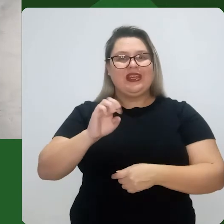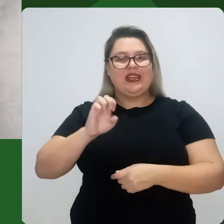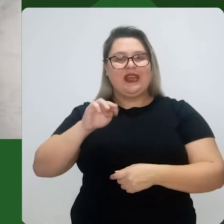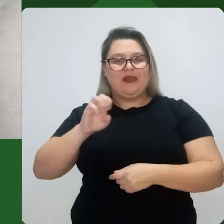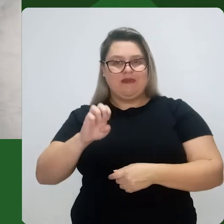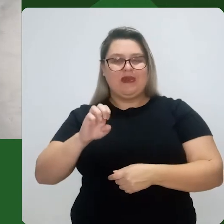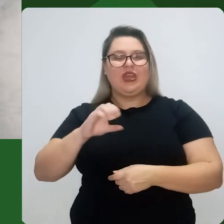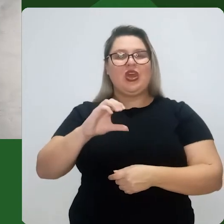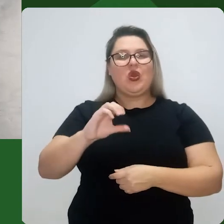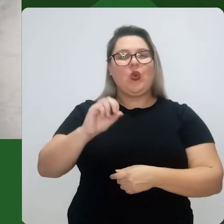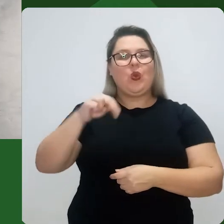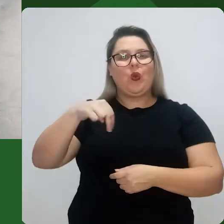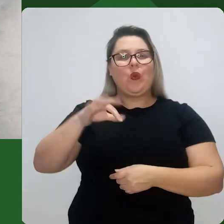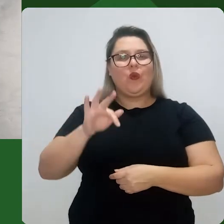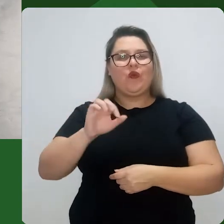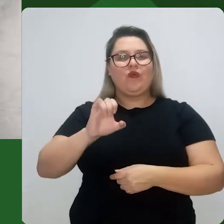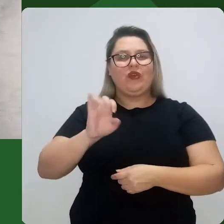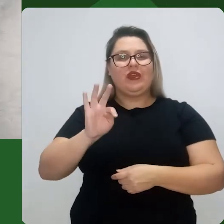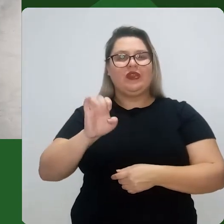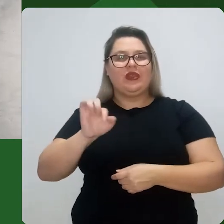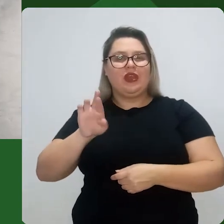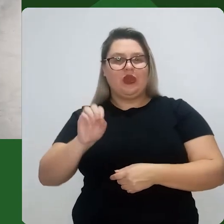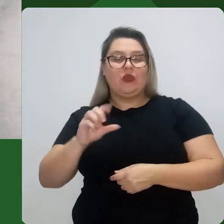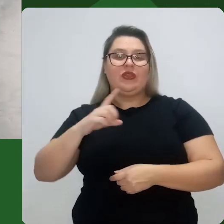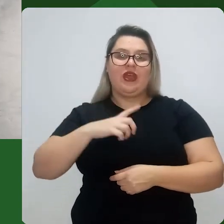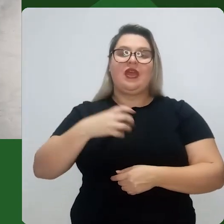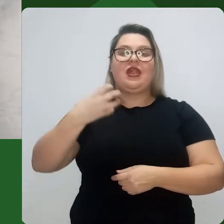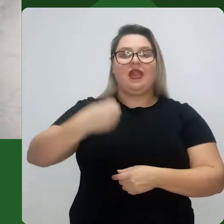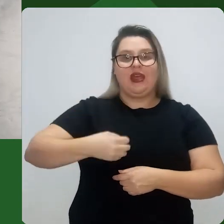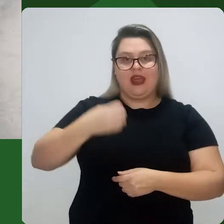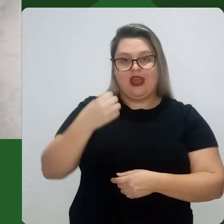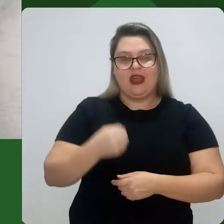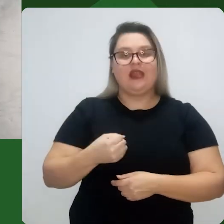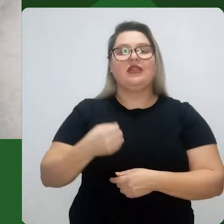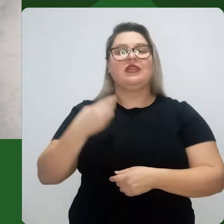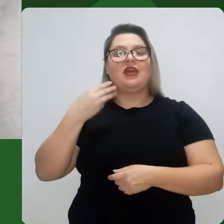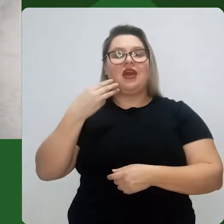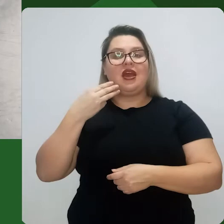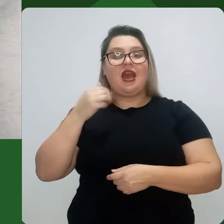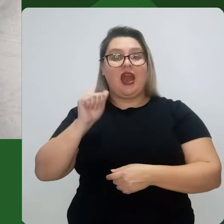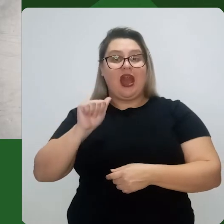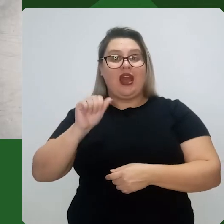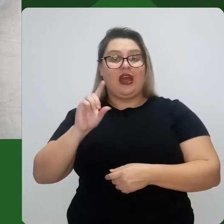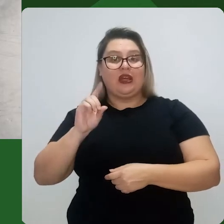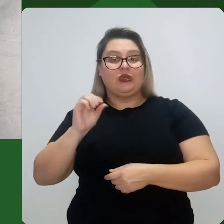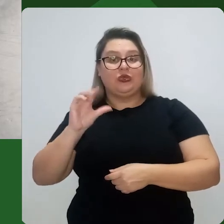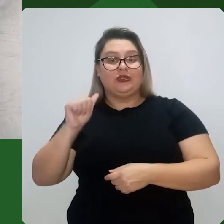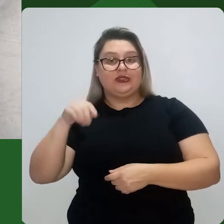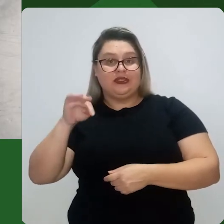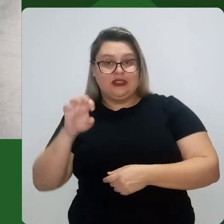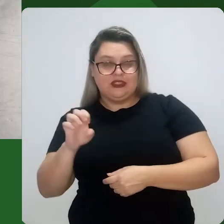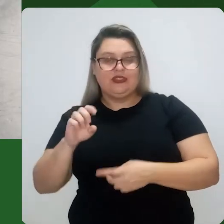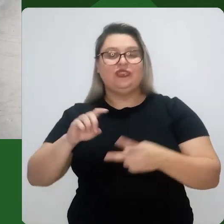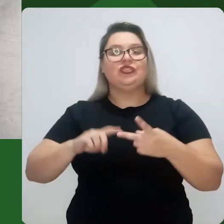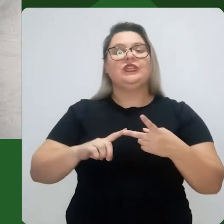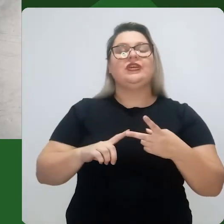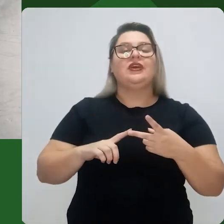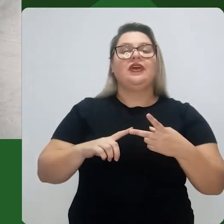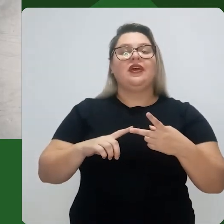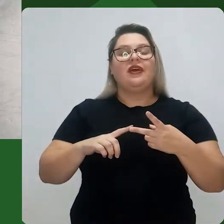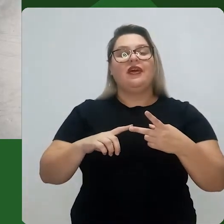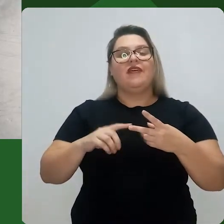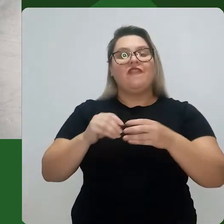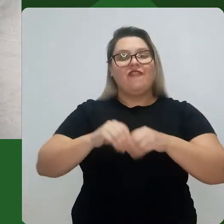confeiteiro, utilizando leite, adoçante, gema, amido de milho e farinha de trigo, além